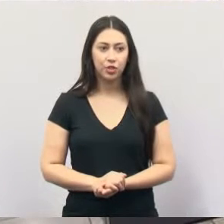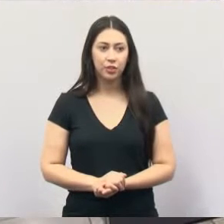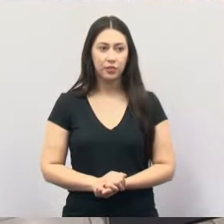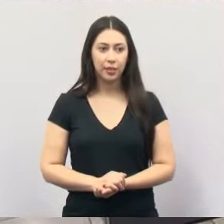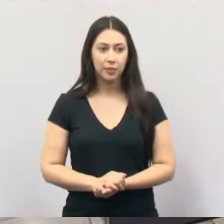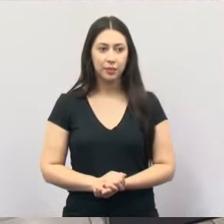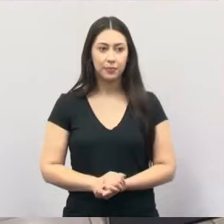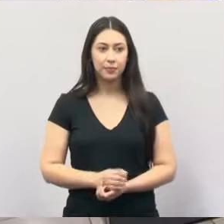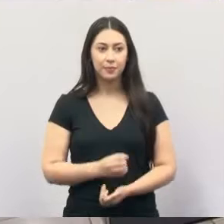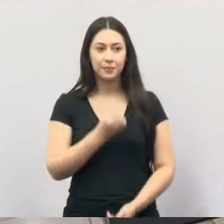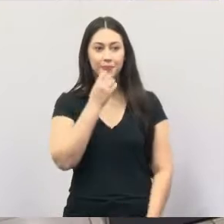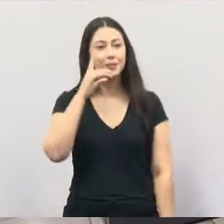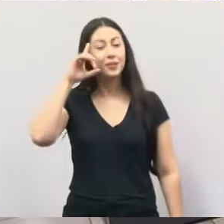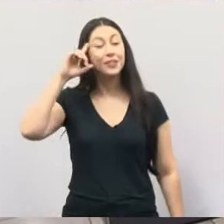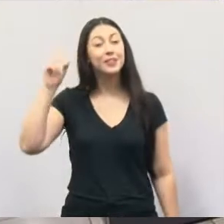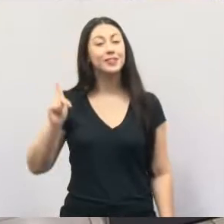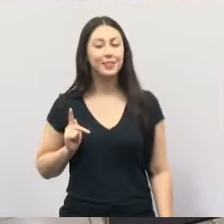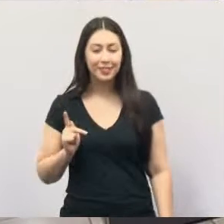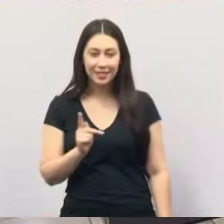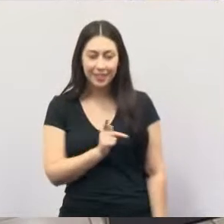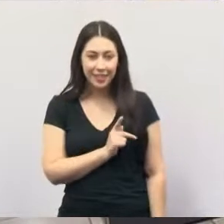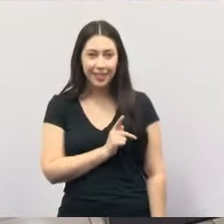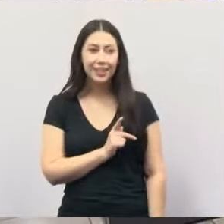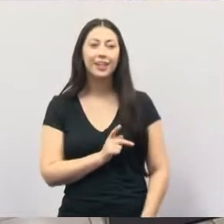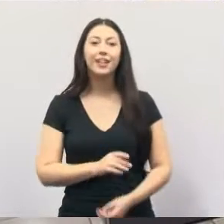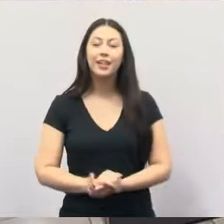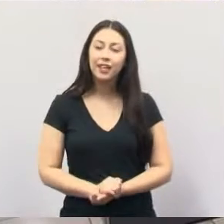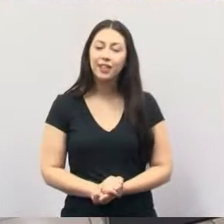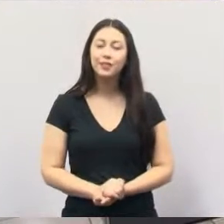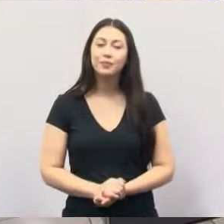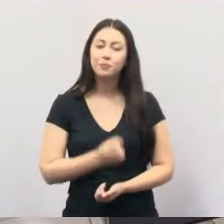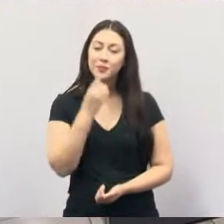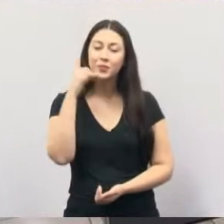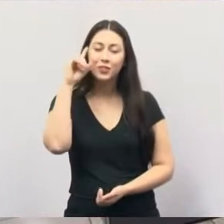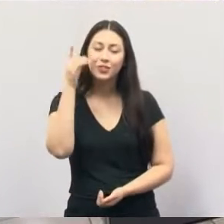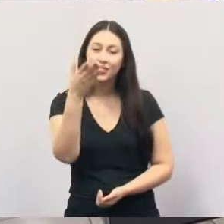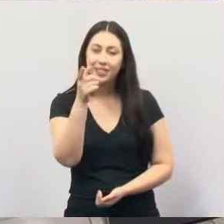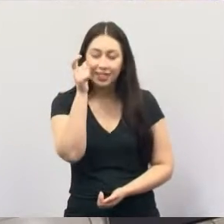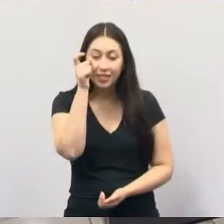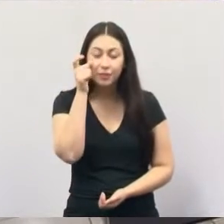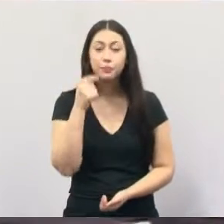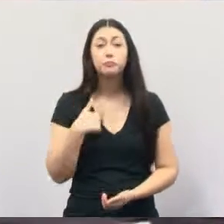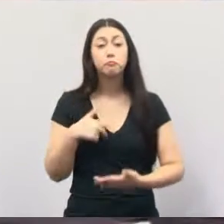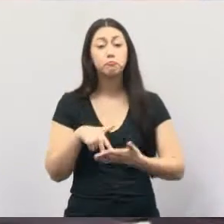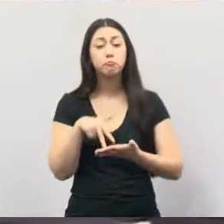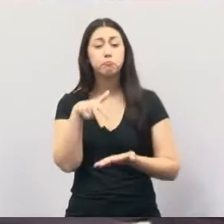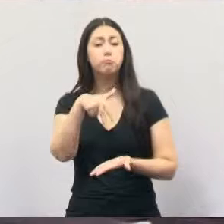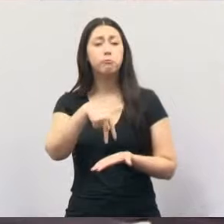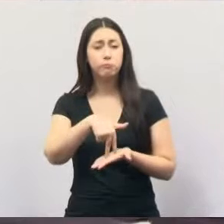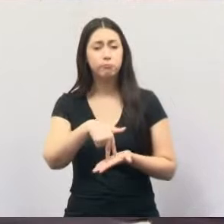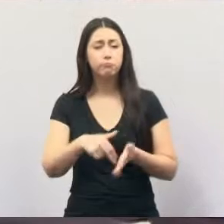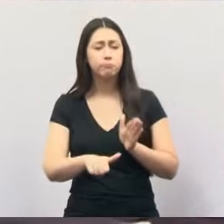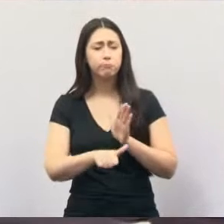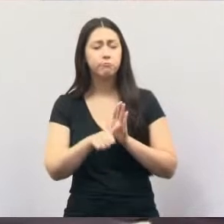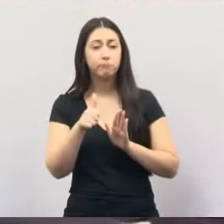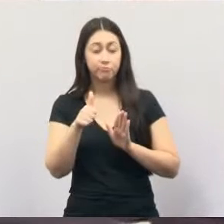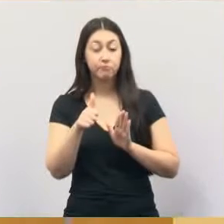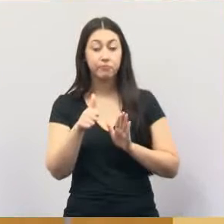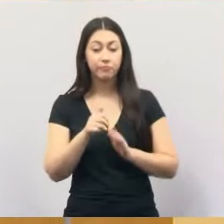Bom dia, presidente, bom dia, nobres pares, bom dia você que está em casa nos assistindo. Eu venho nessa tribuna,